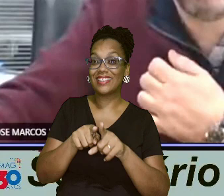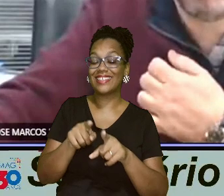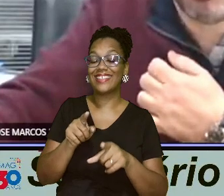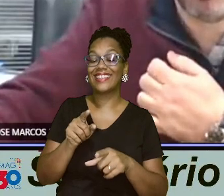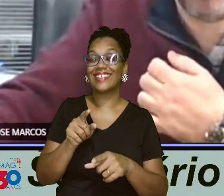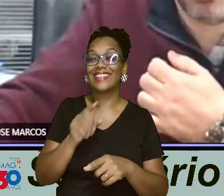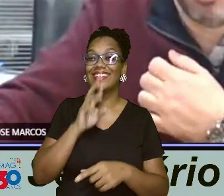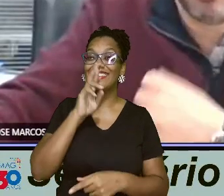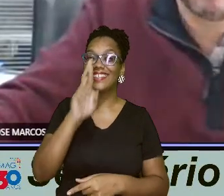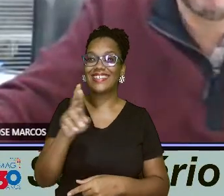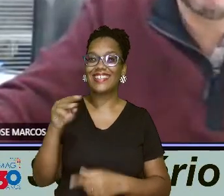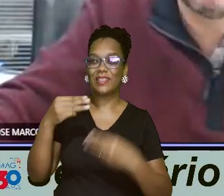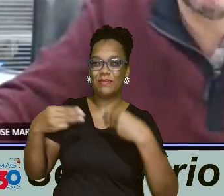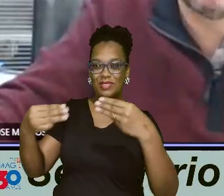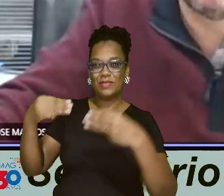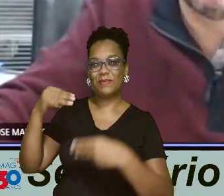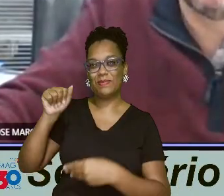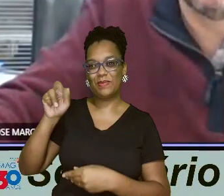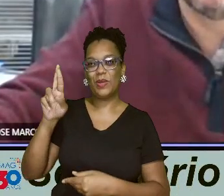esse recado do ministro Mauro Campos.